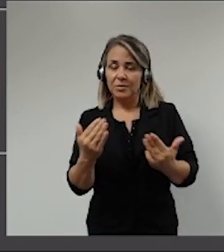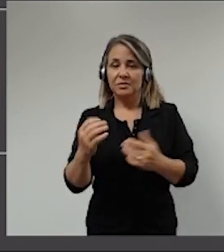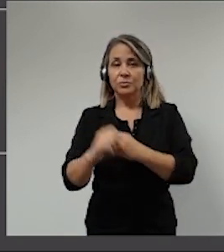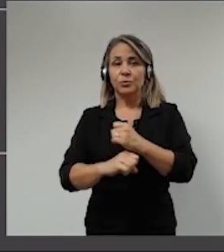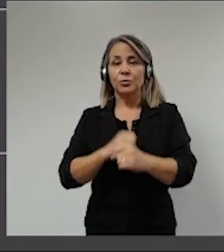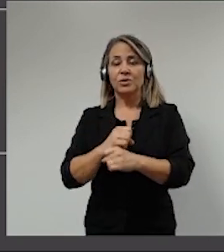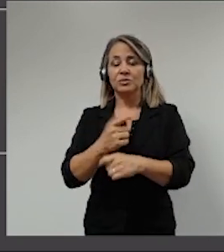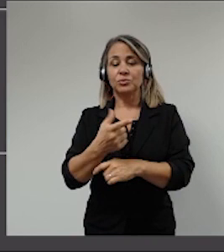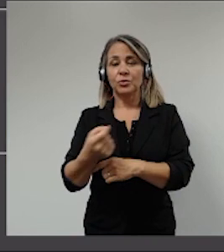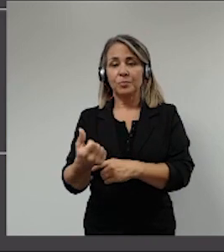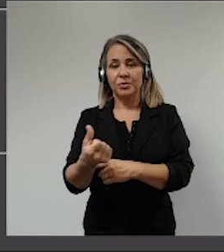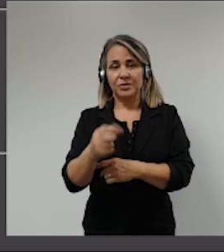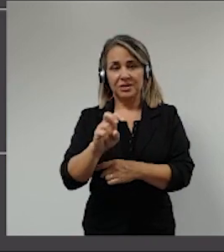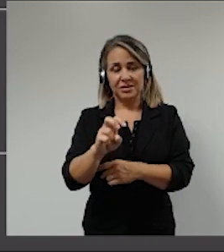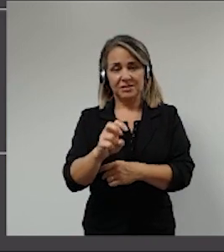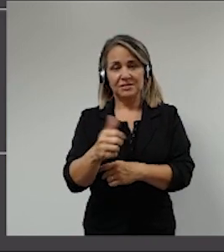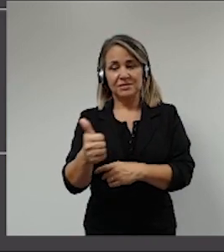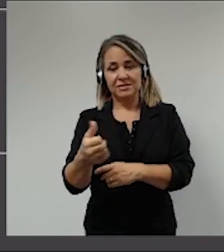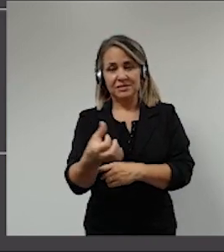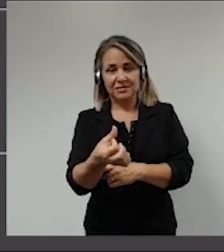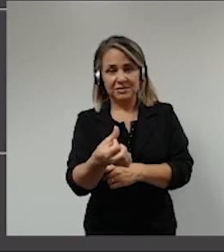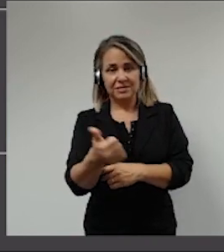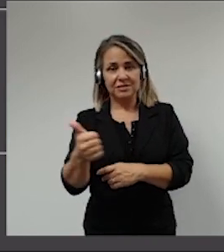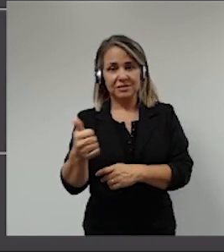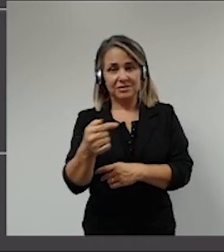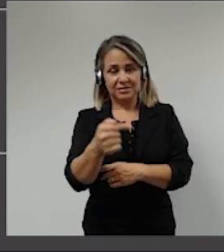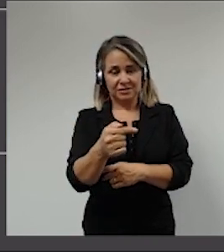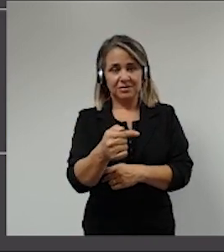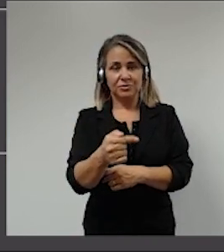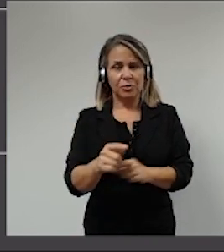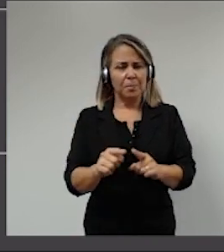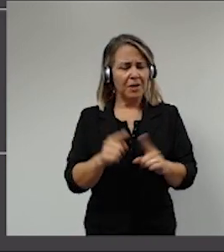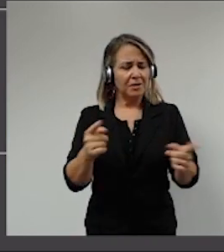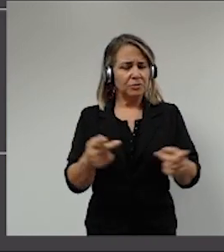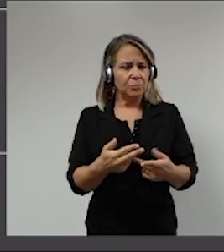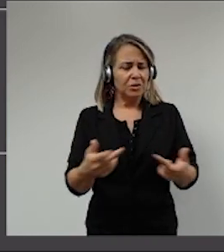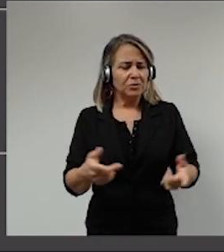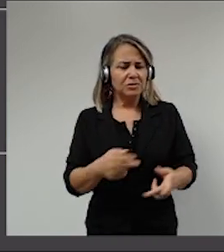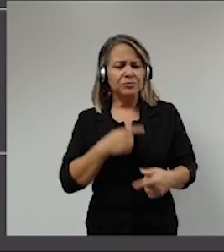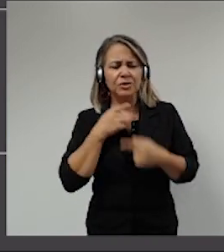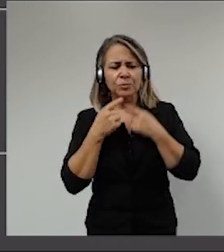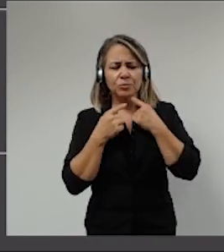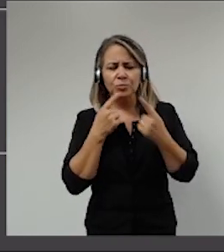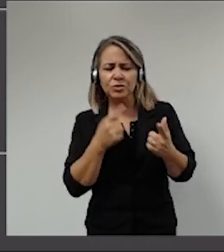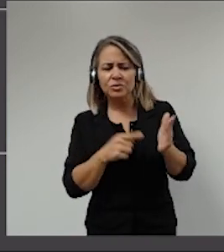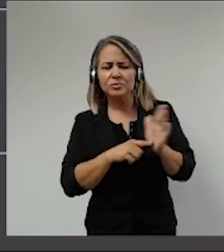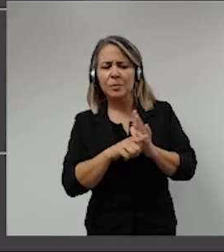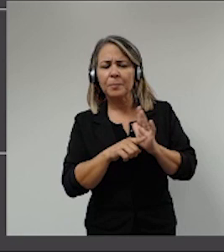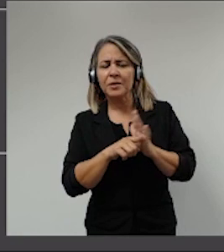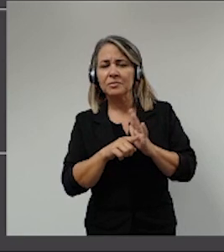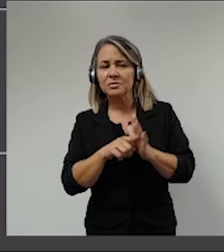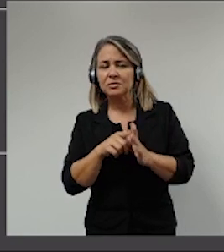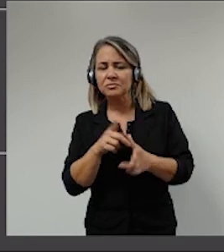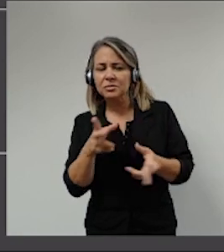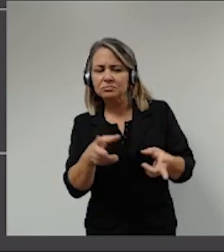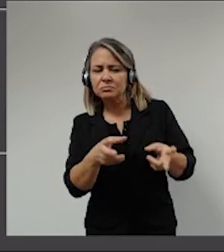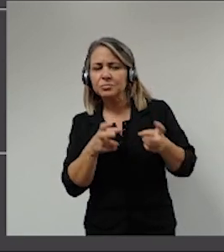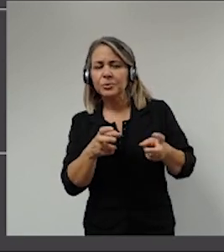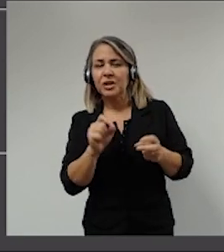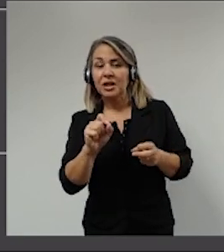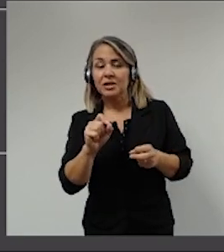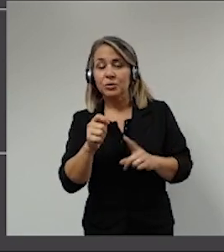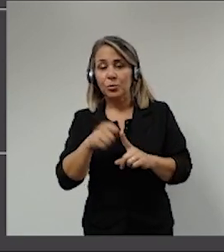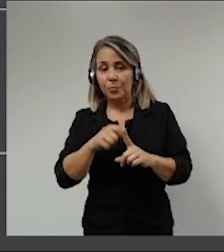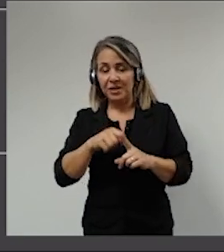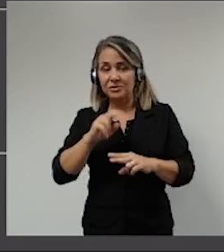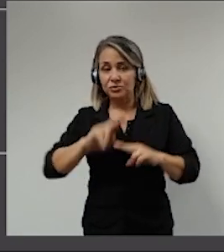2015, 2016 e 2017. Mas uma coisa que me deixou curiosa, e depois eu vou até querer saber dos colegas, é que em